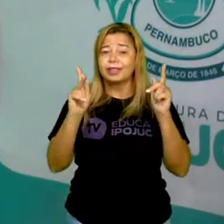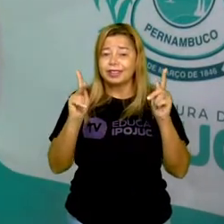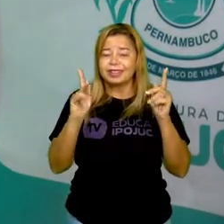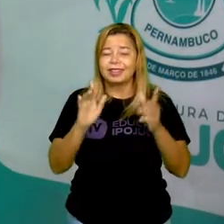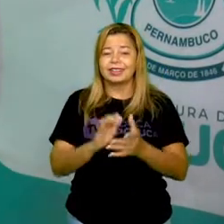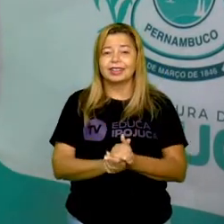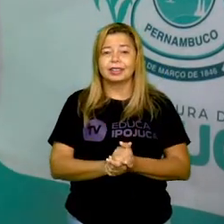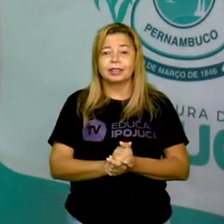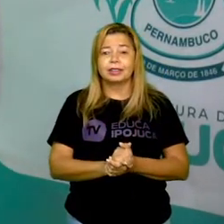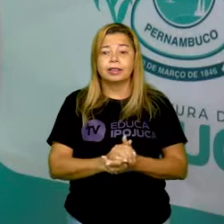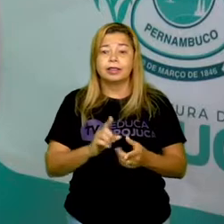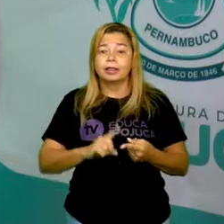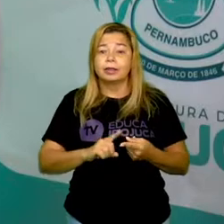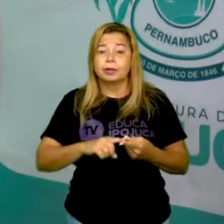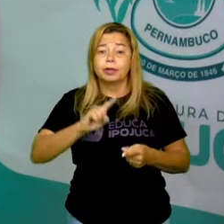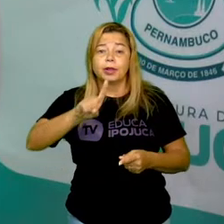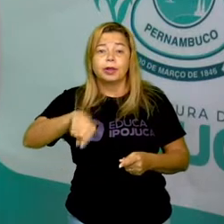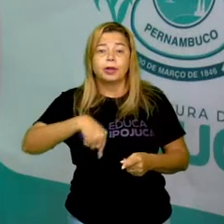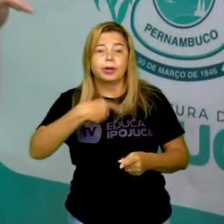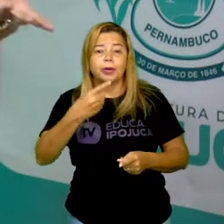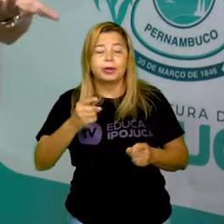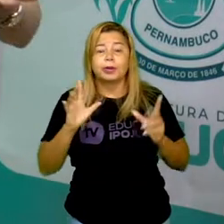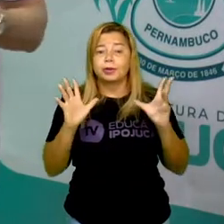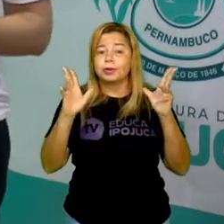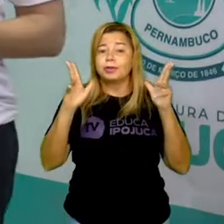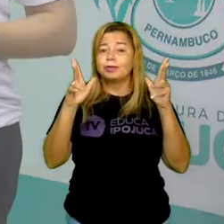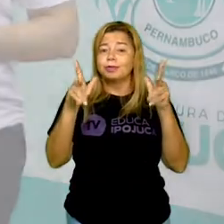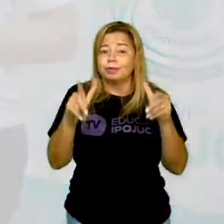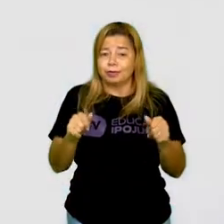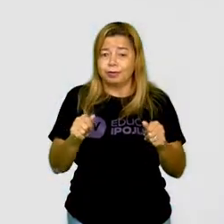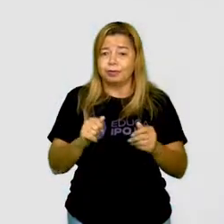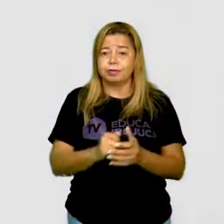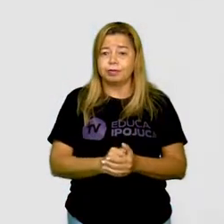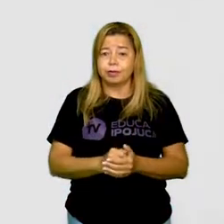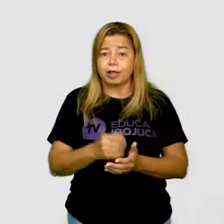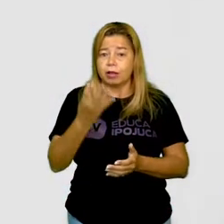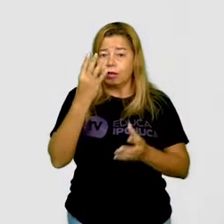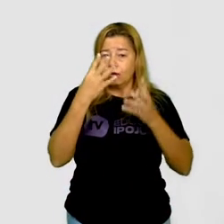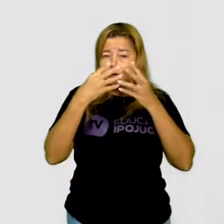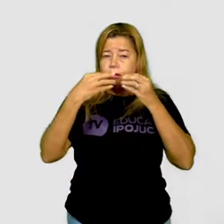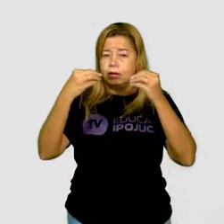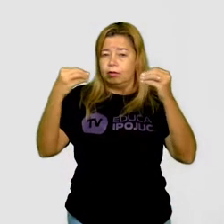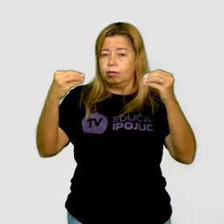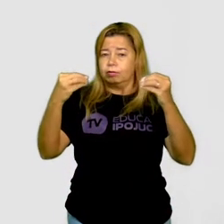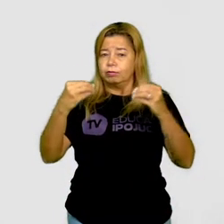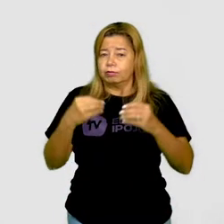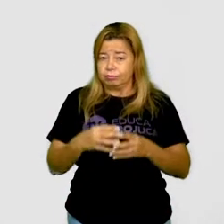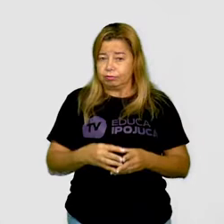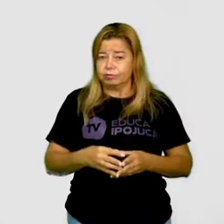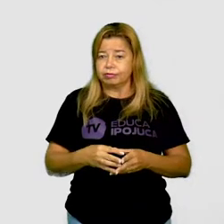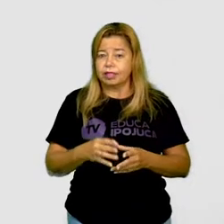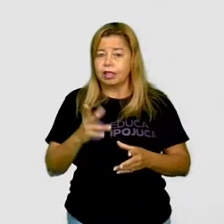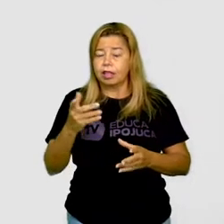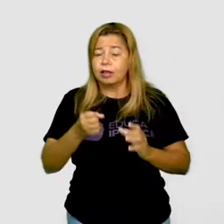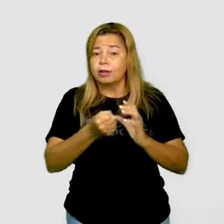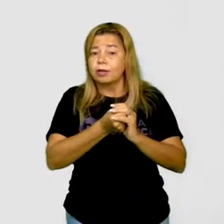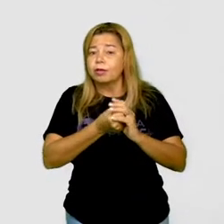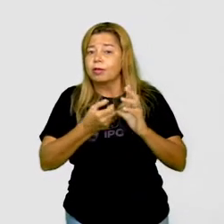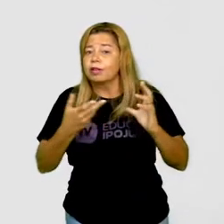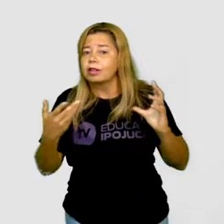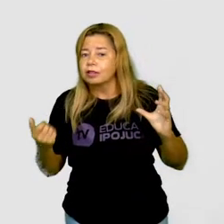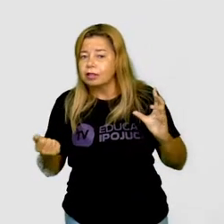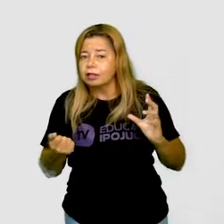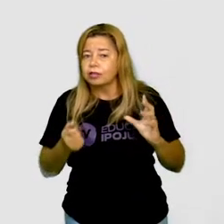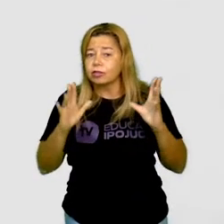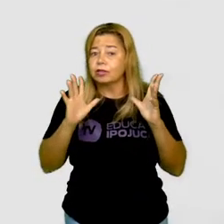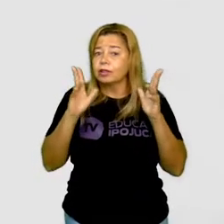outro animal. Que animal é esse? Temos aí a raposa. Que características esse animal tem